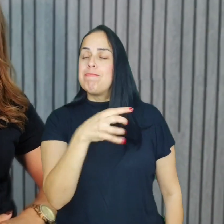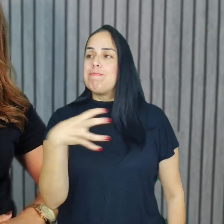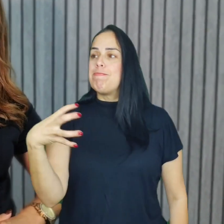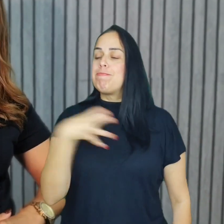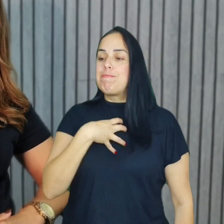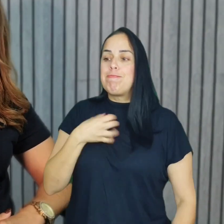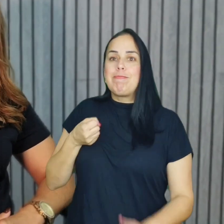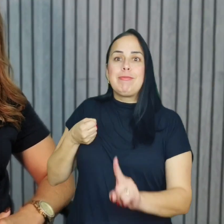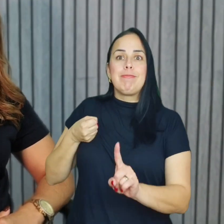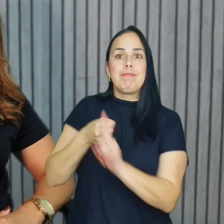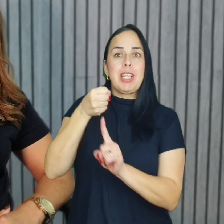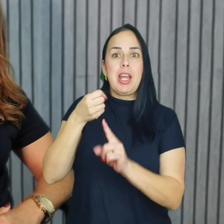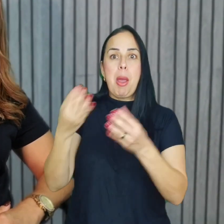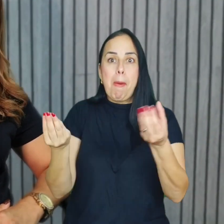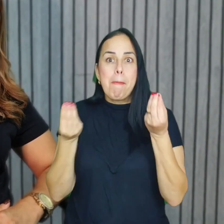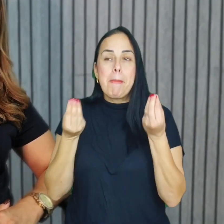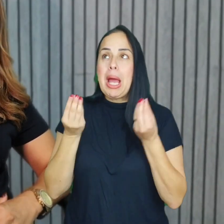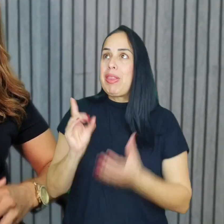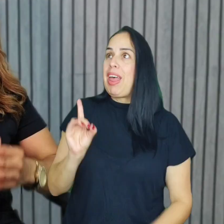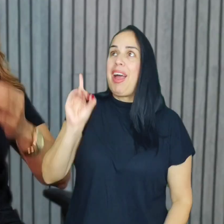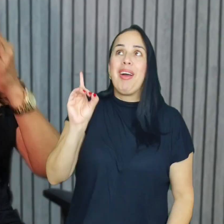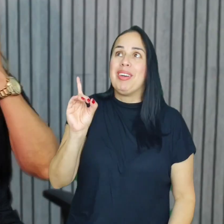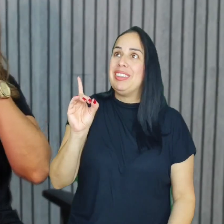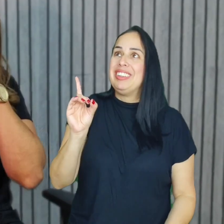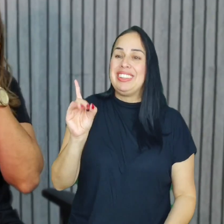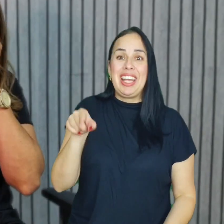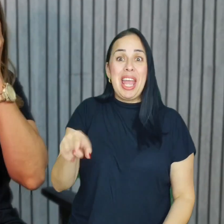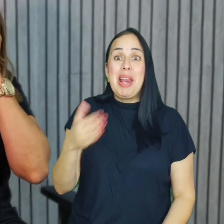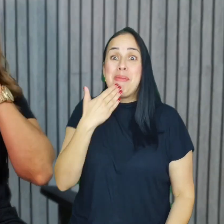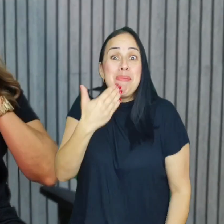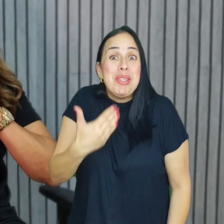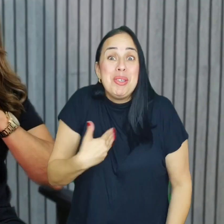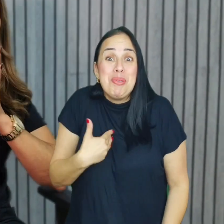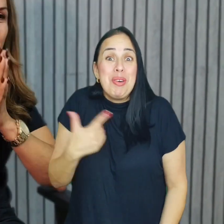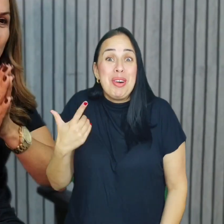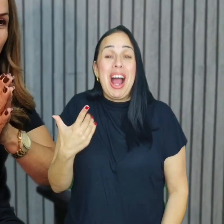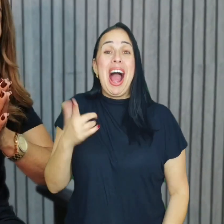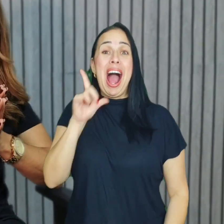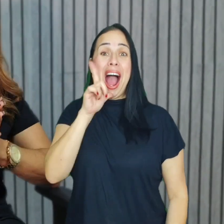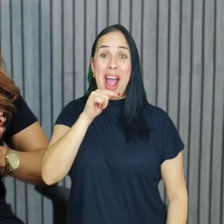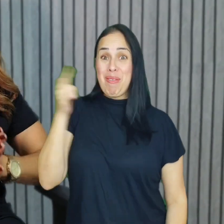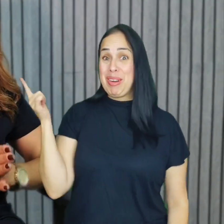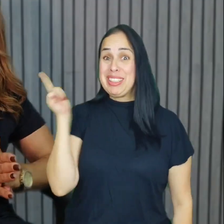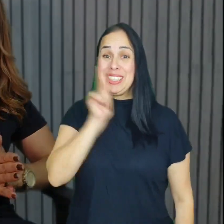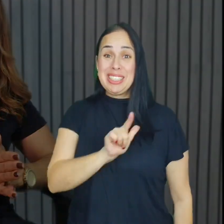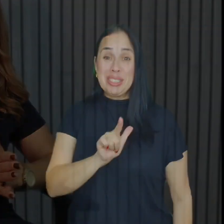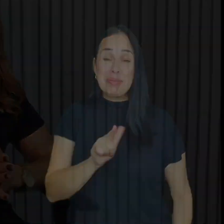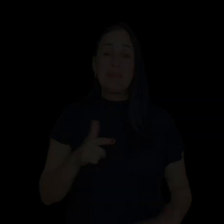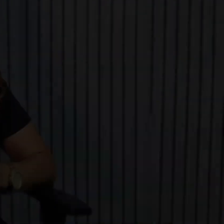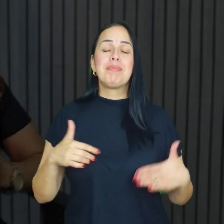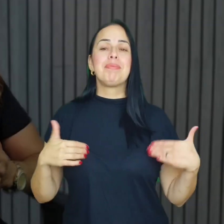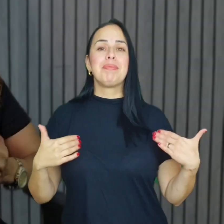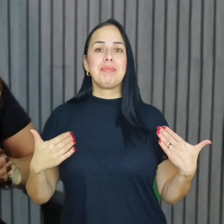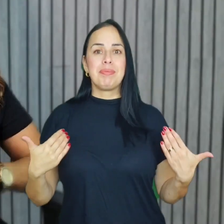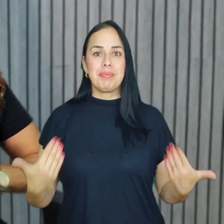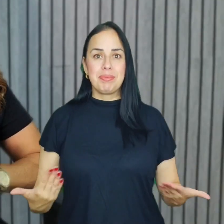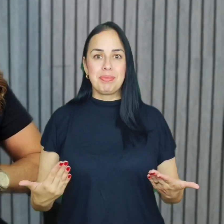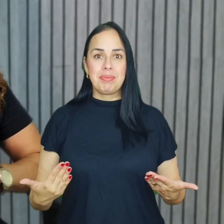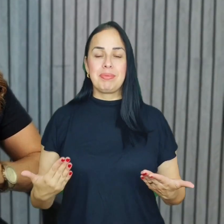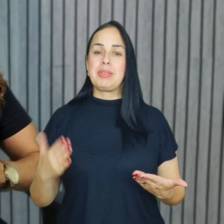ali acabou comigo, porque eu falei, meu Deus, meu filho estava me pedindo água.